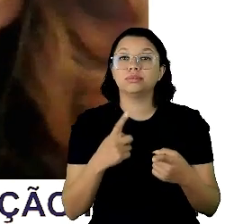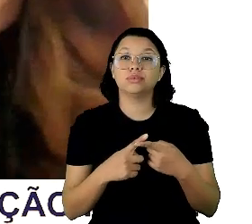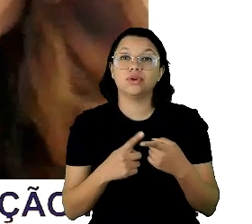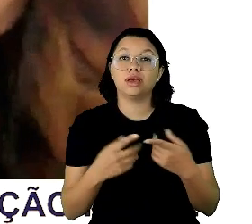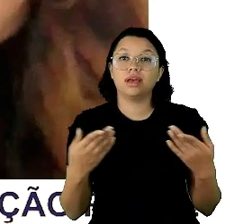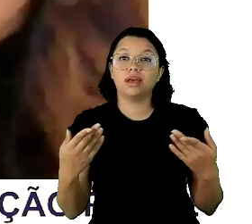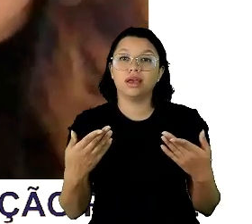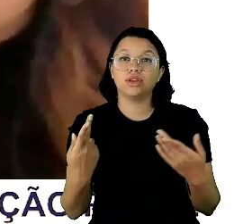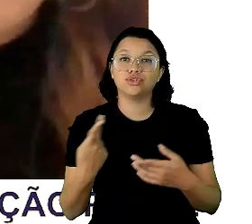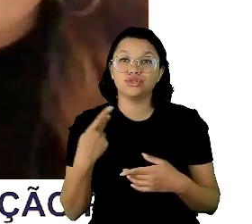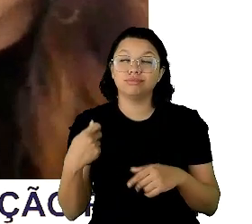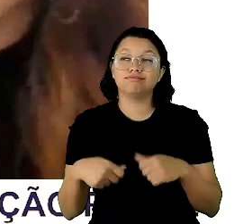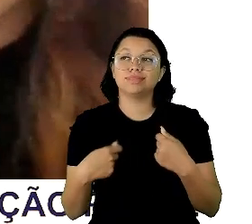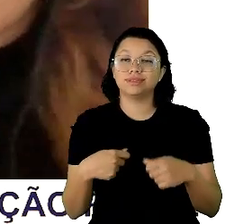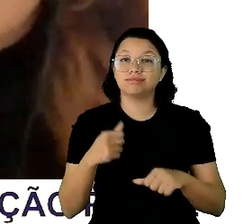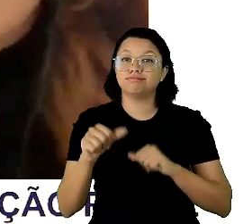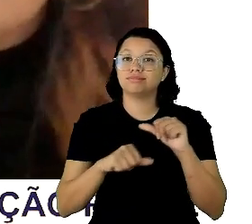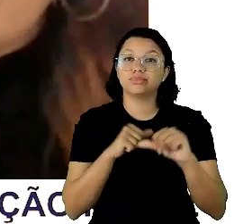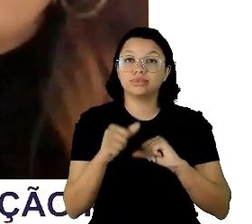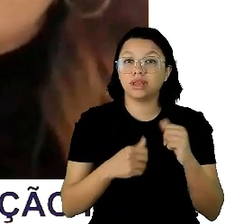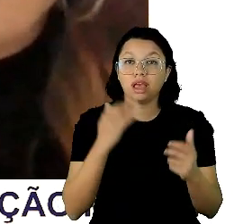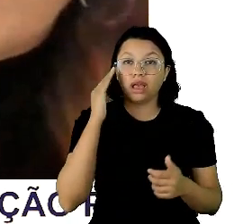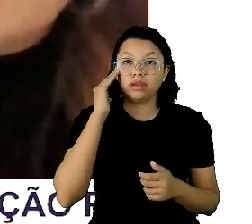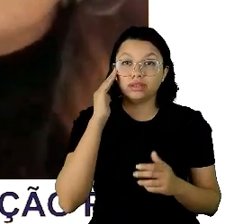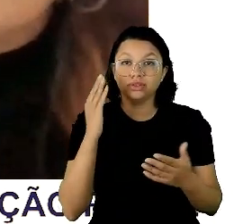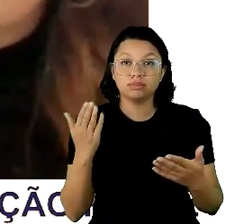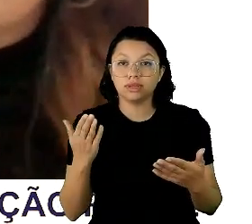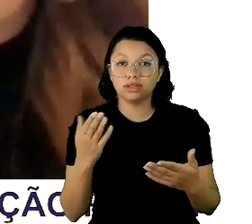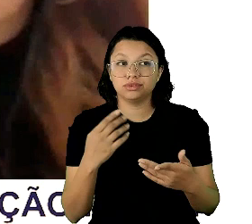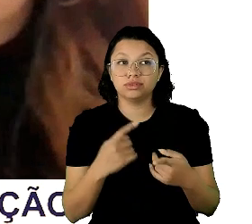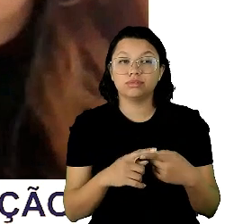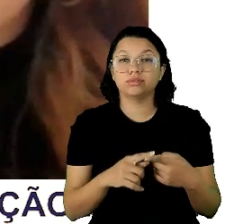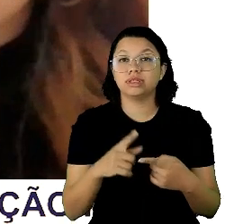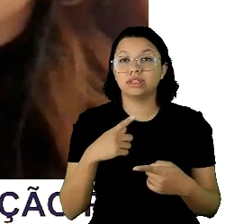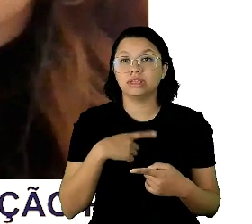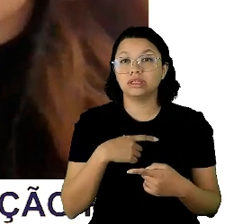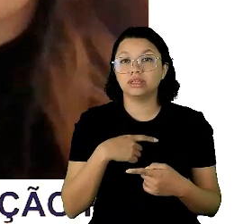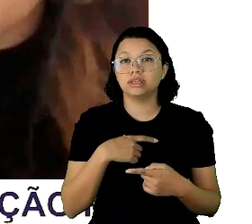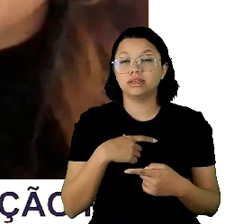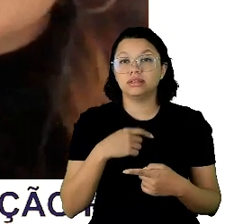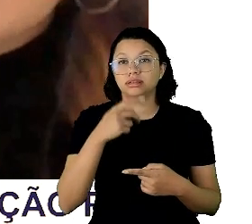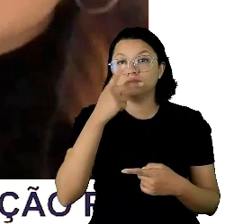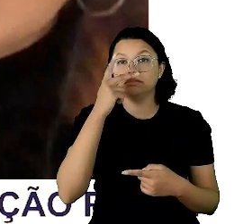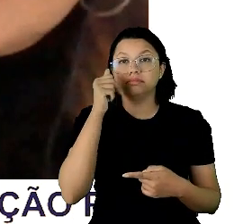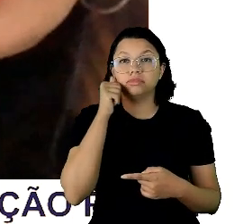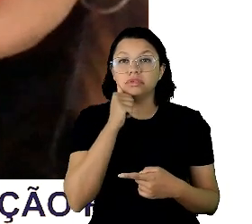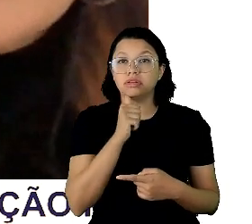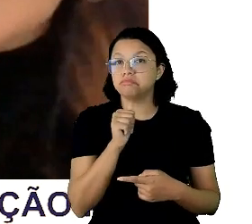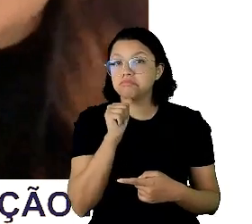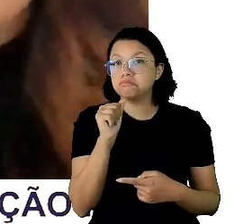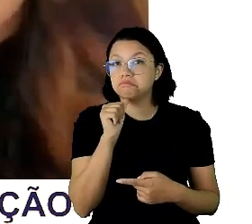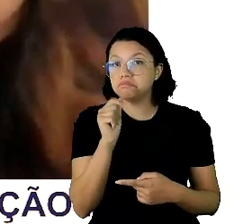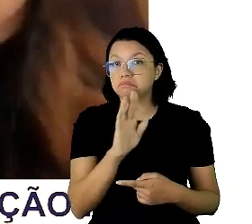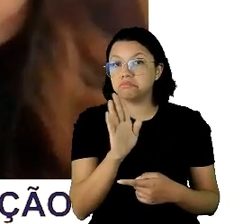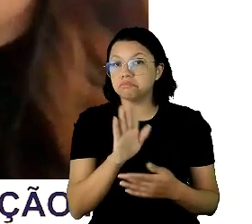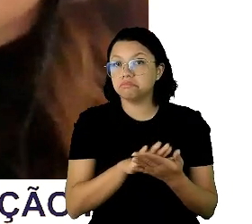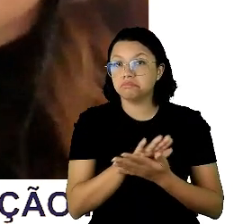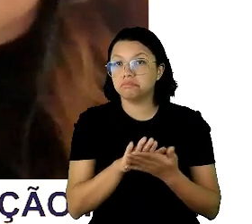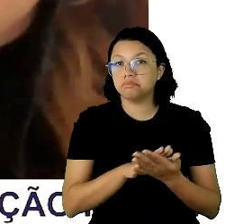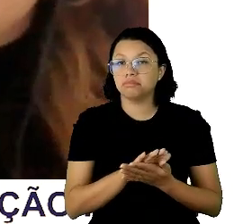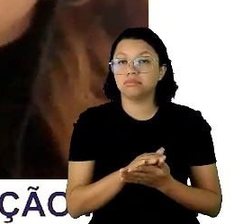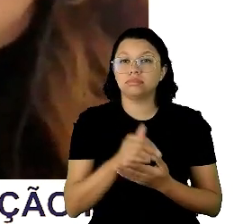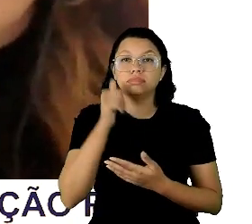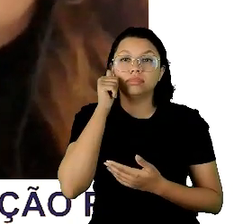a chavinha, né? É que a gente ainda não mudou a chavinha, porque tem mulheres que não menstruam, né? Então as mulheres trans não